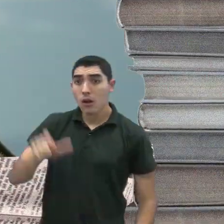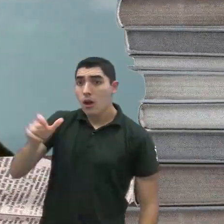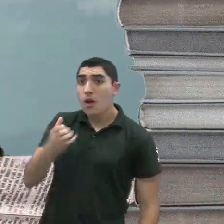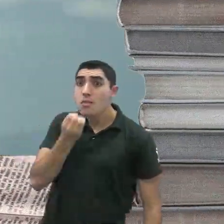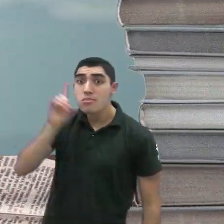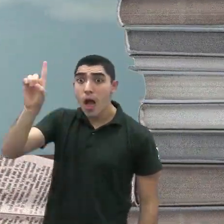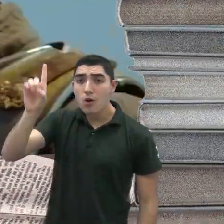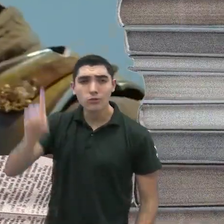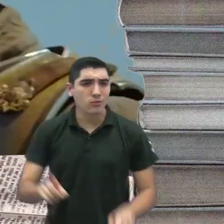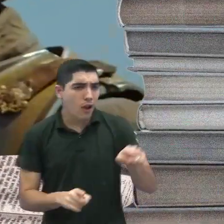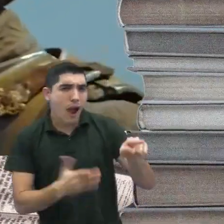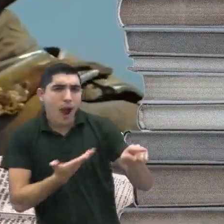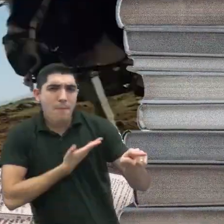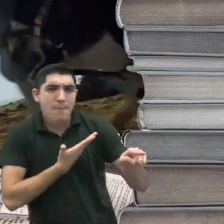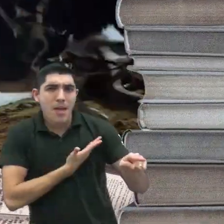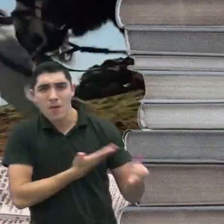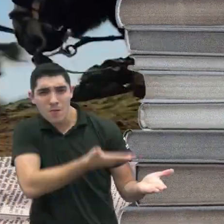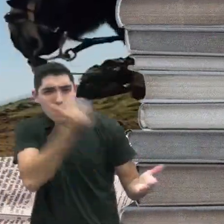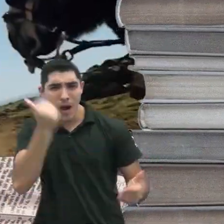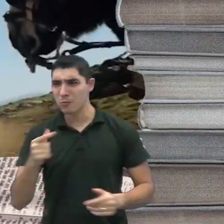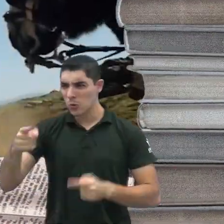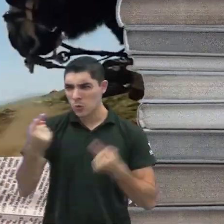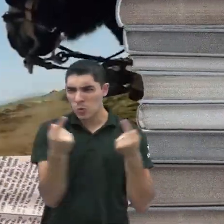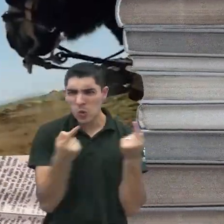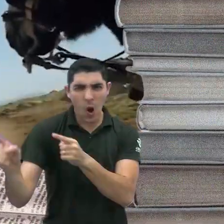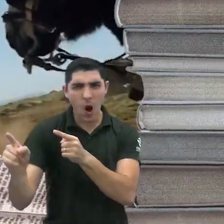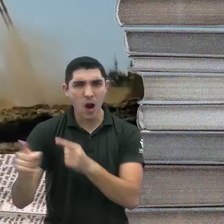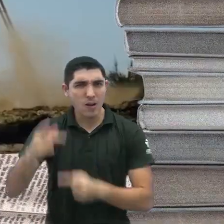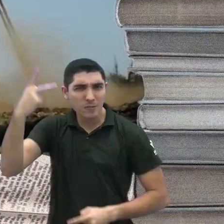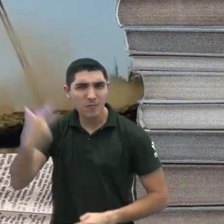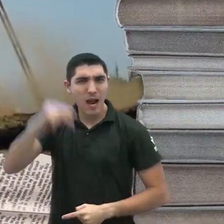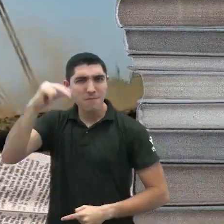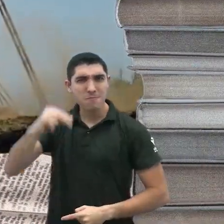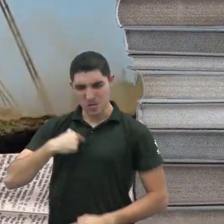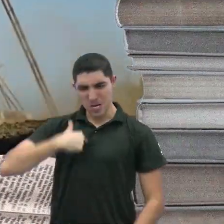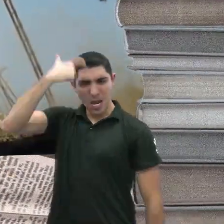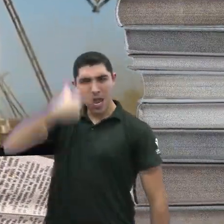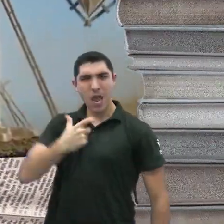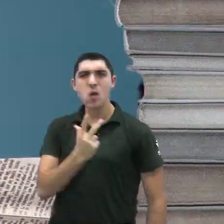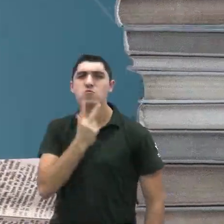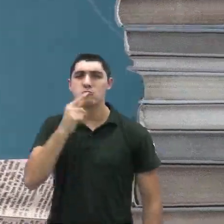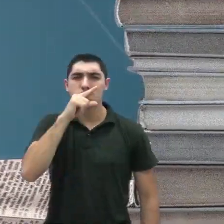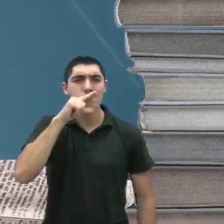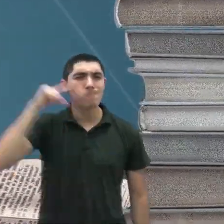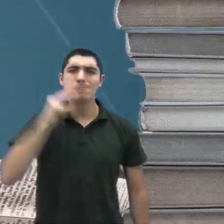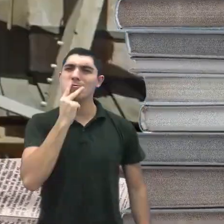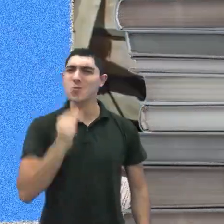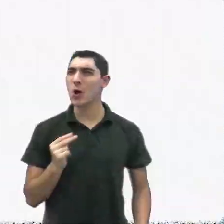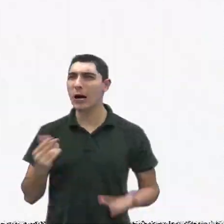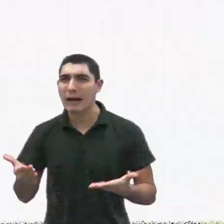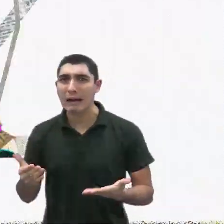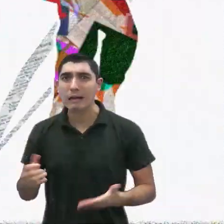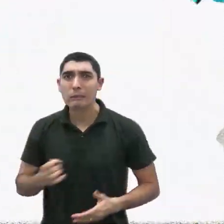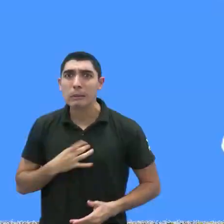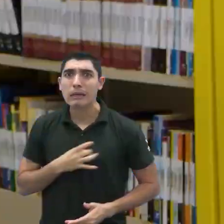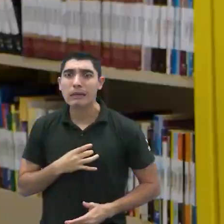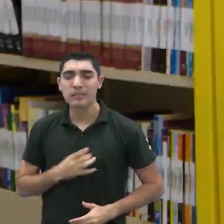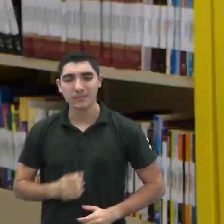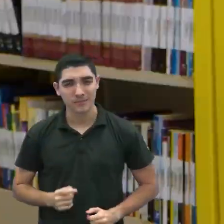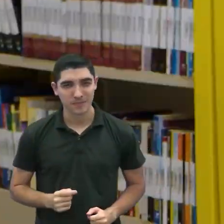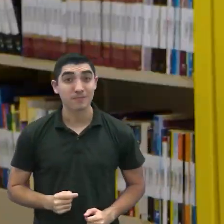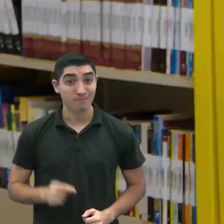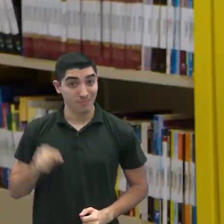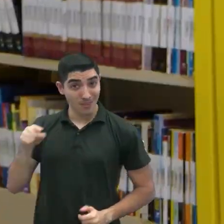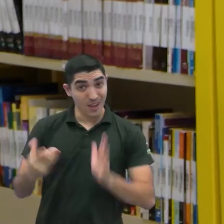A giant! Prepare to die! I am Don Quixote de la Mancha. Dom